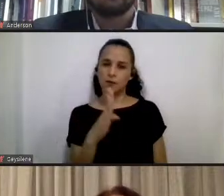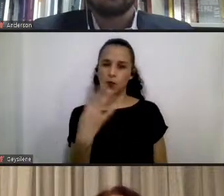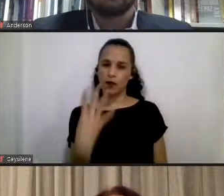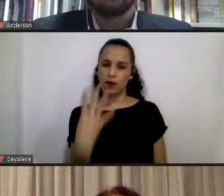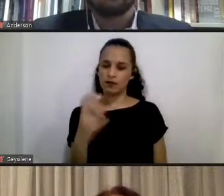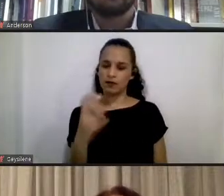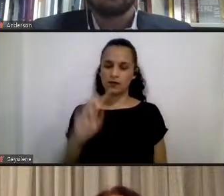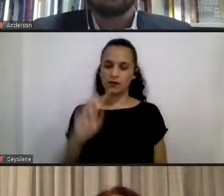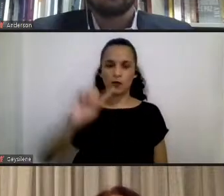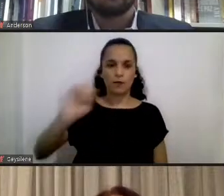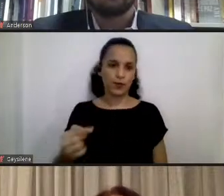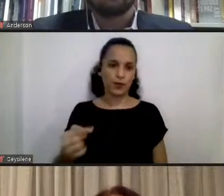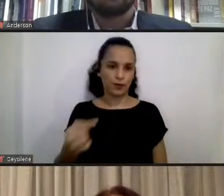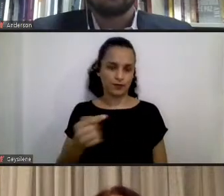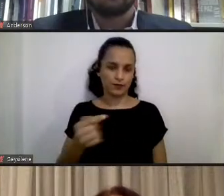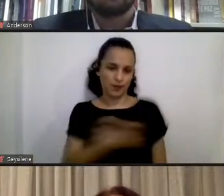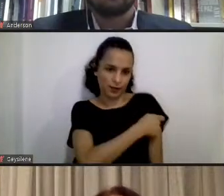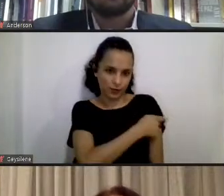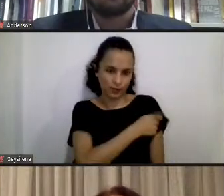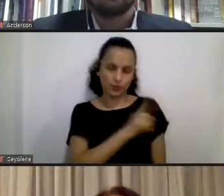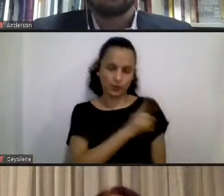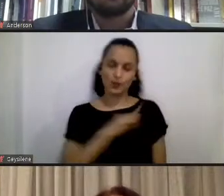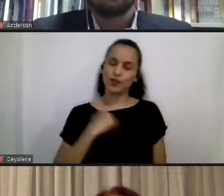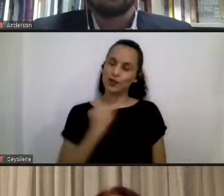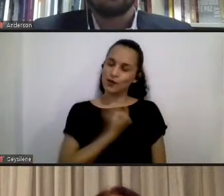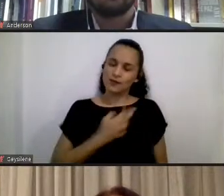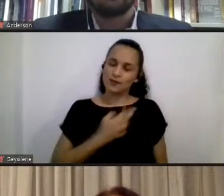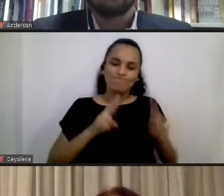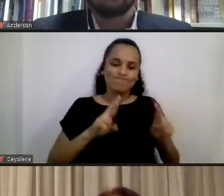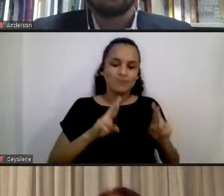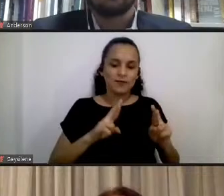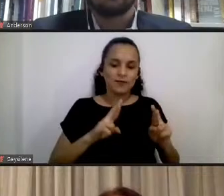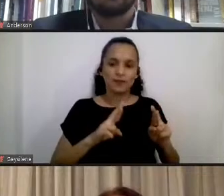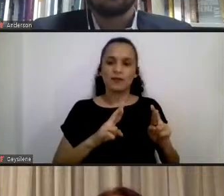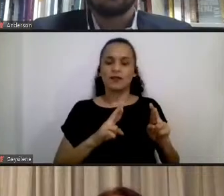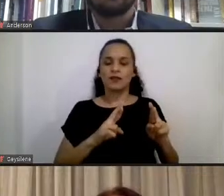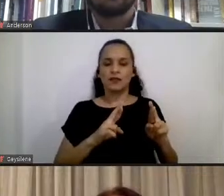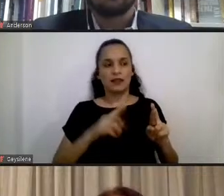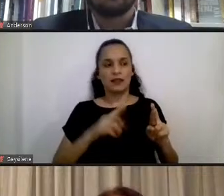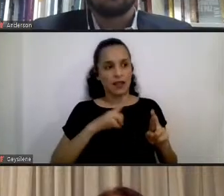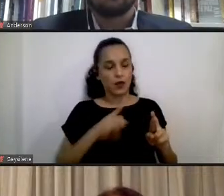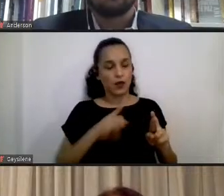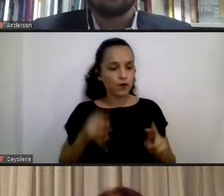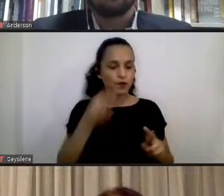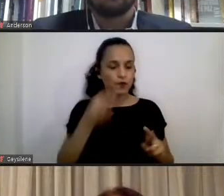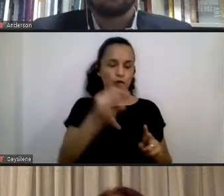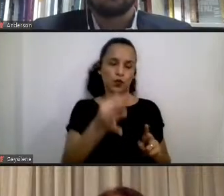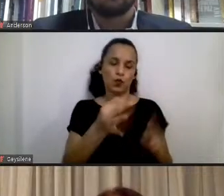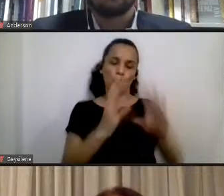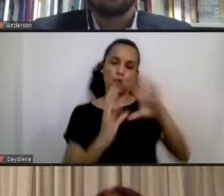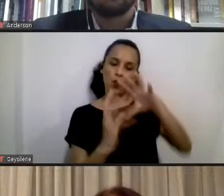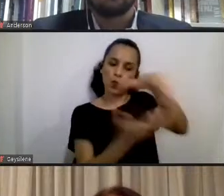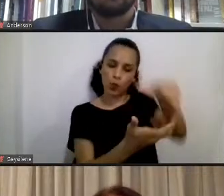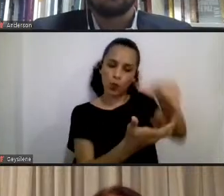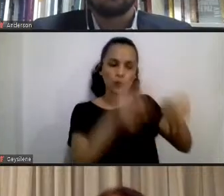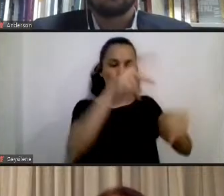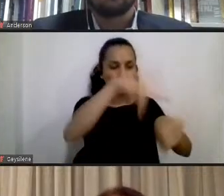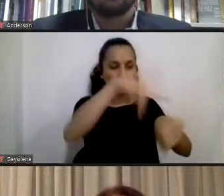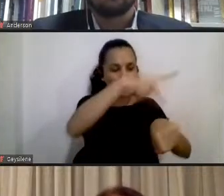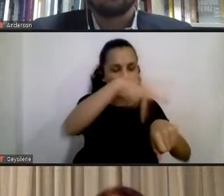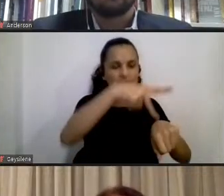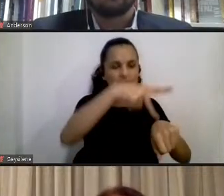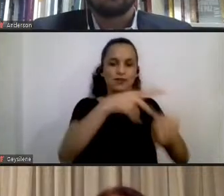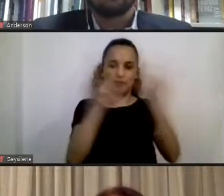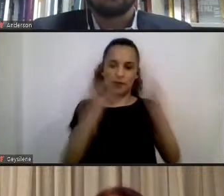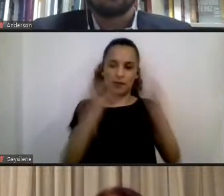quais depositamos a nossa esperança de um país e de um mundo de paz e justiça social, em que todos os seres